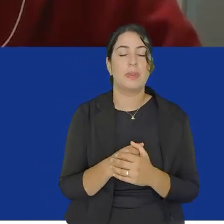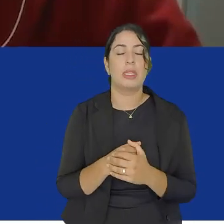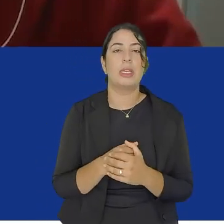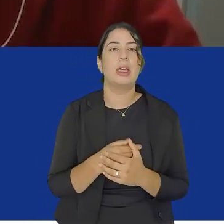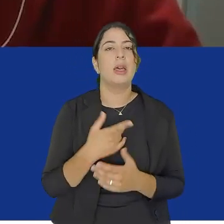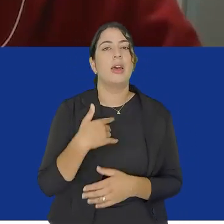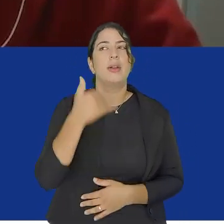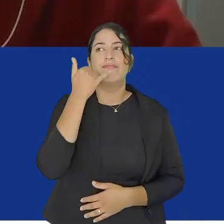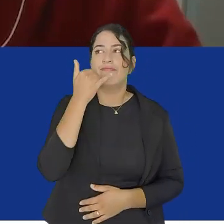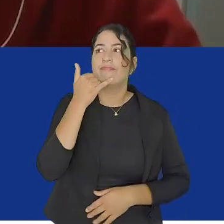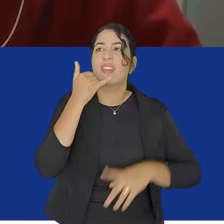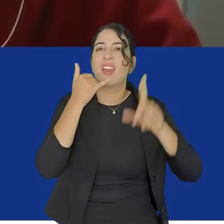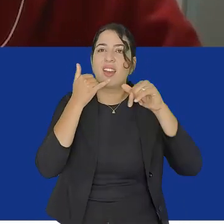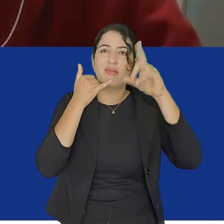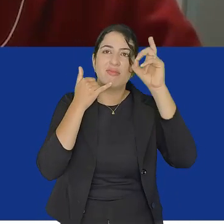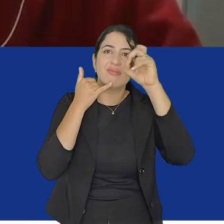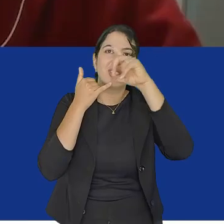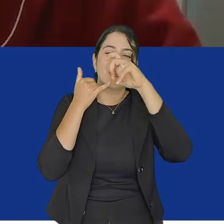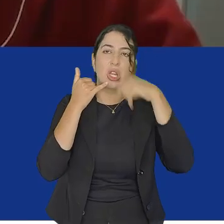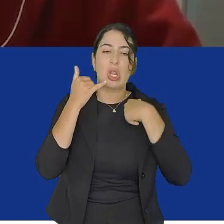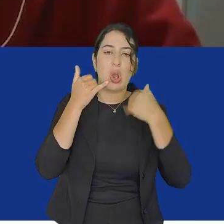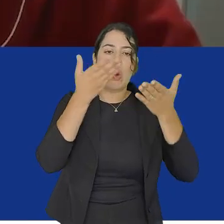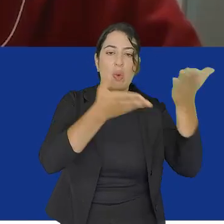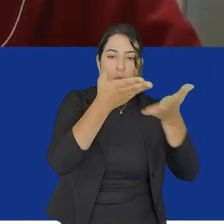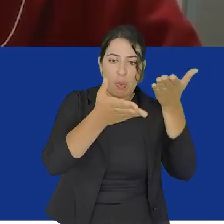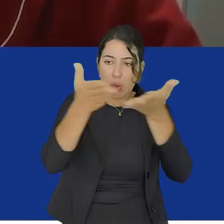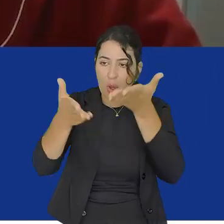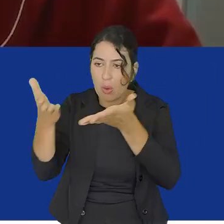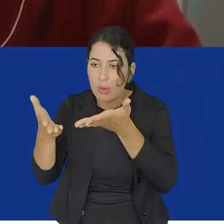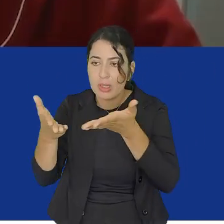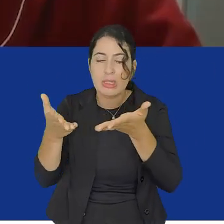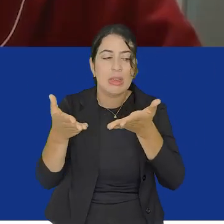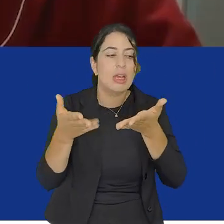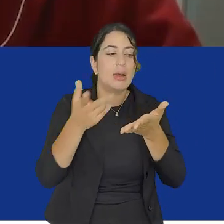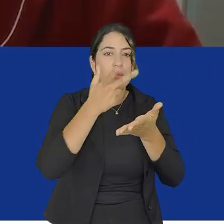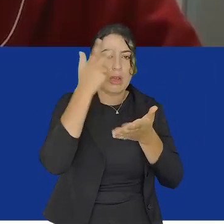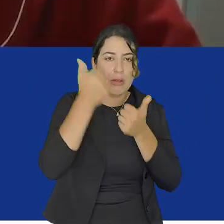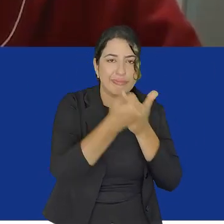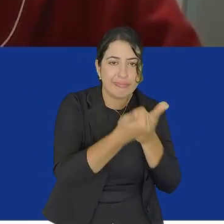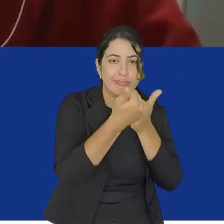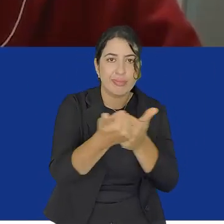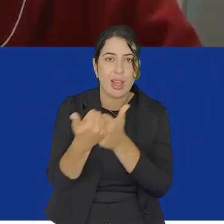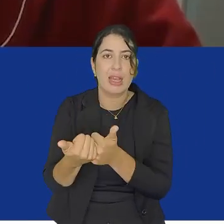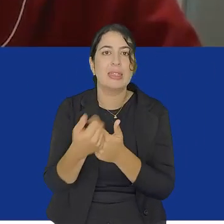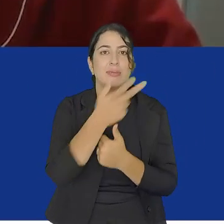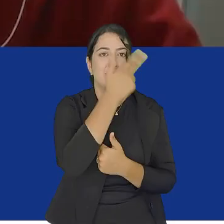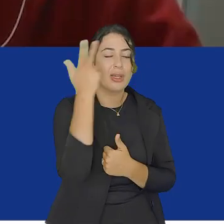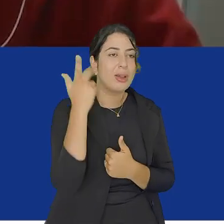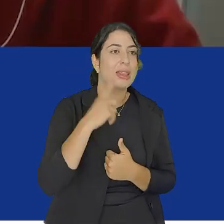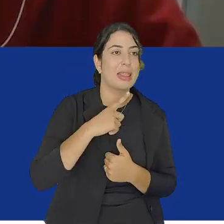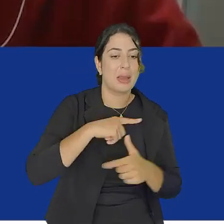ele diz: como é difícil, né? A gente cuida de todo mundo, está lá para dar suporte quando as